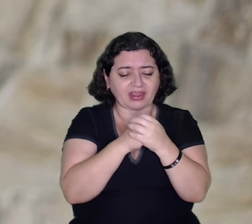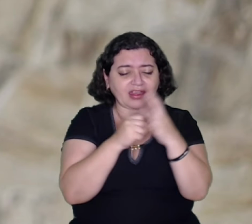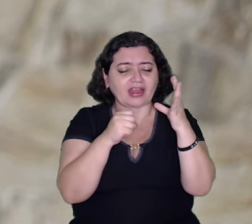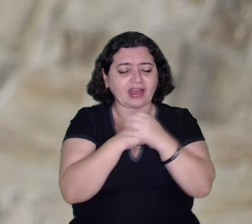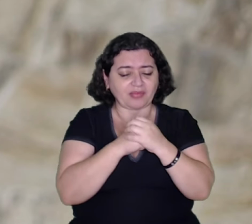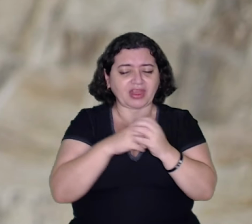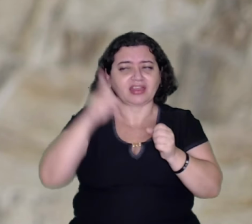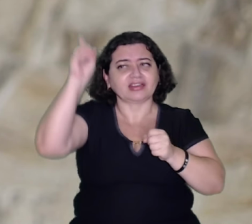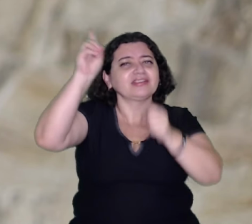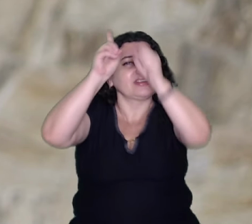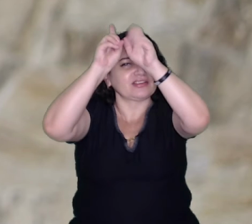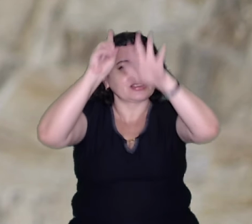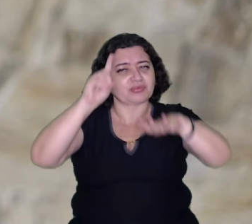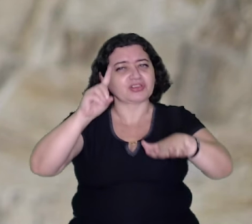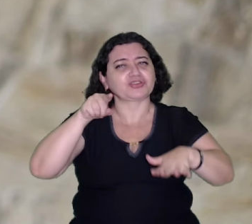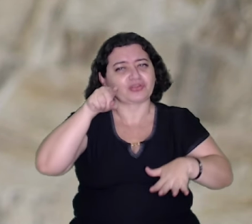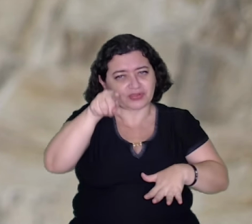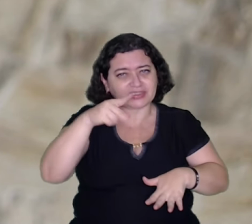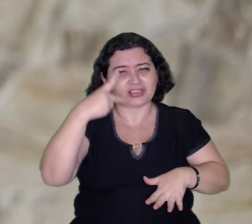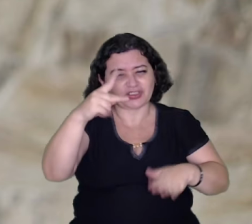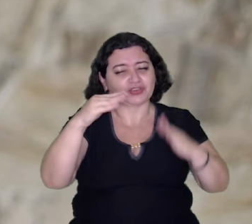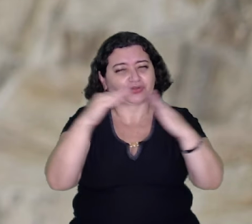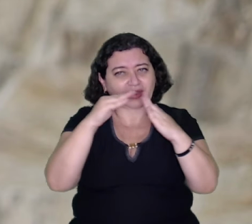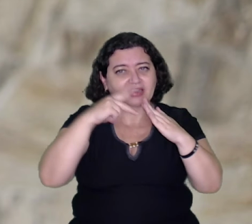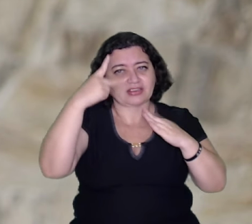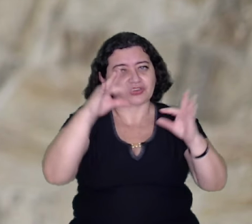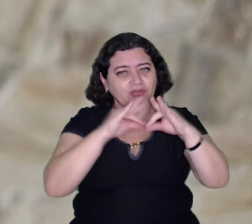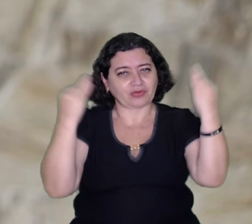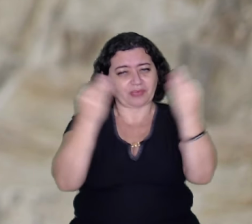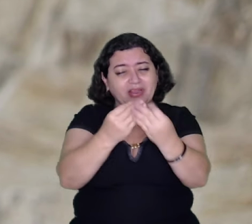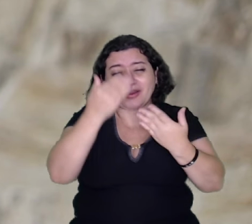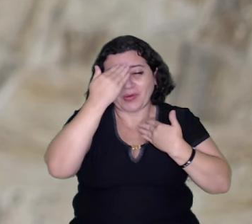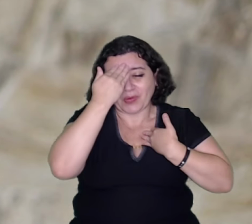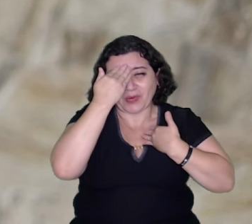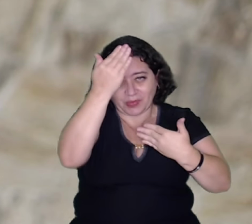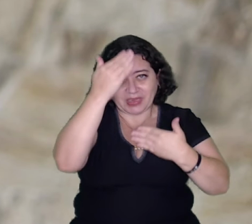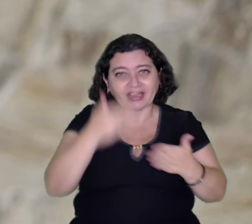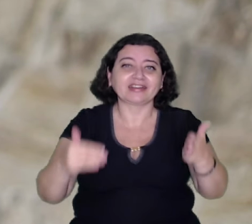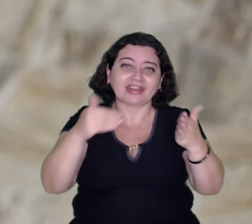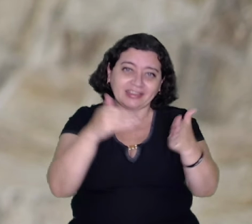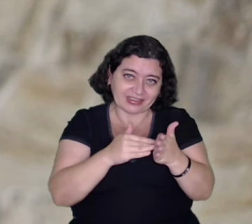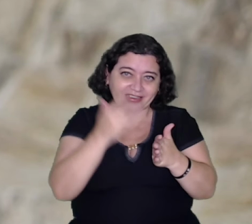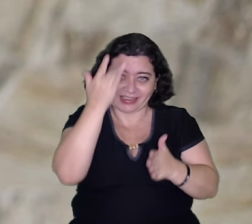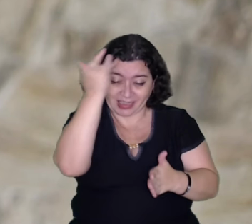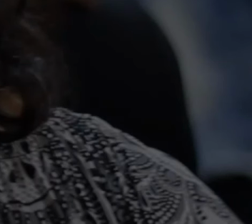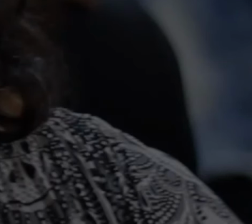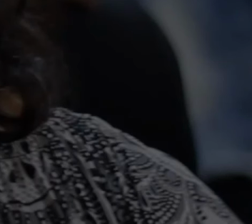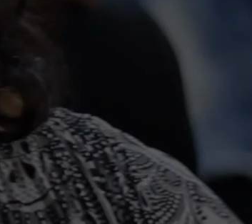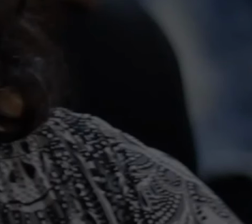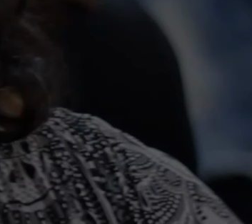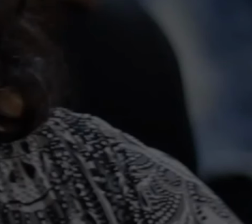Deus abençoe você, sua casa, sua família. Muito obrigado e até amanhã. Amém.